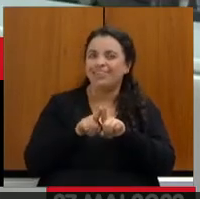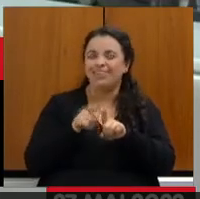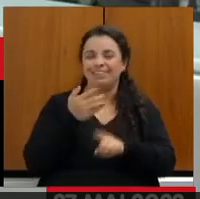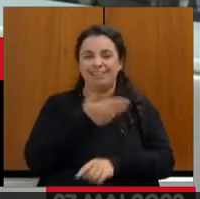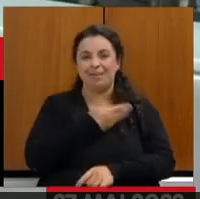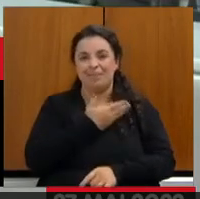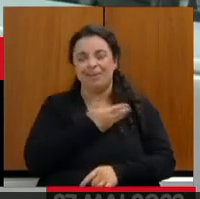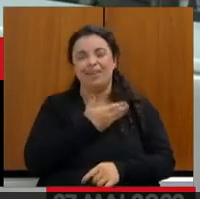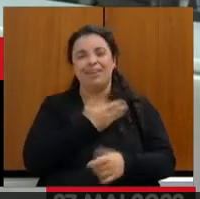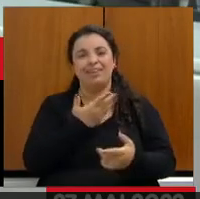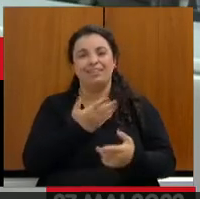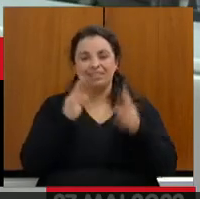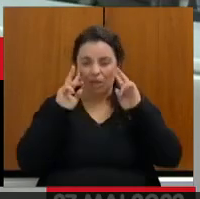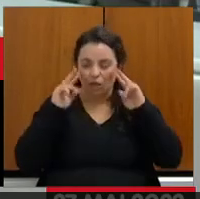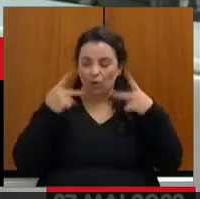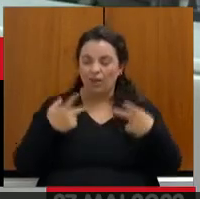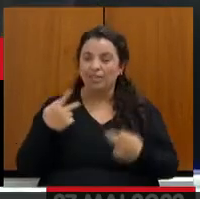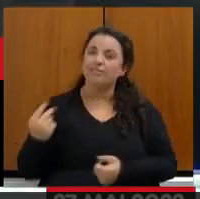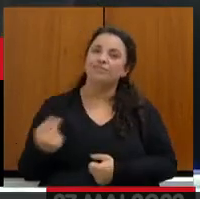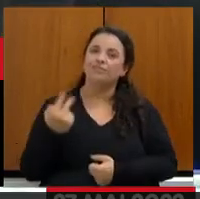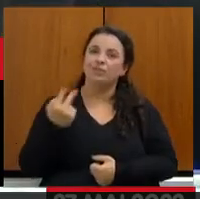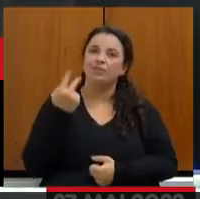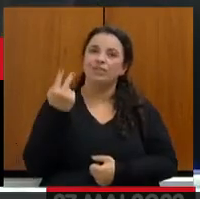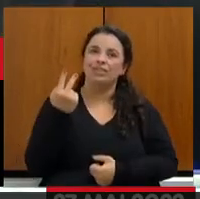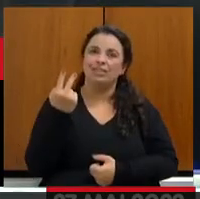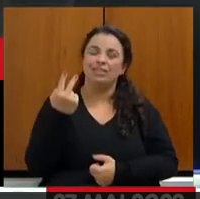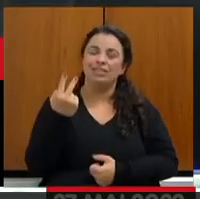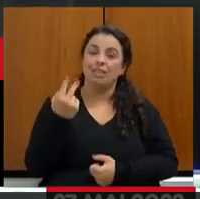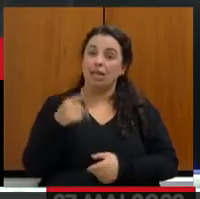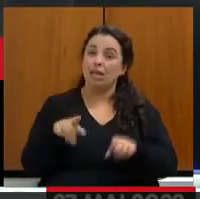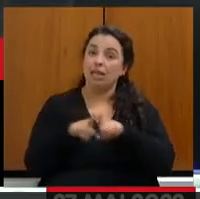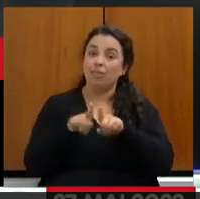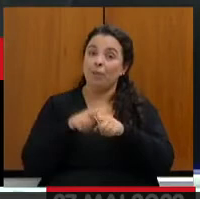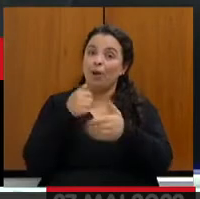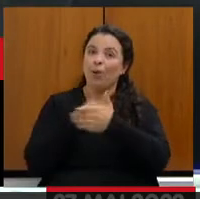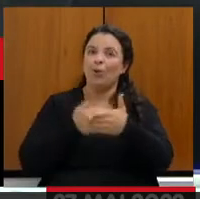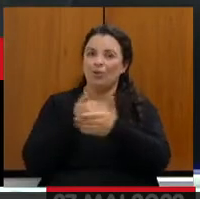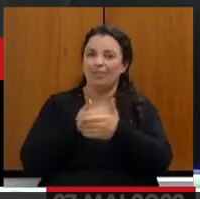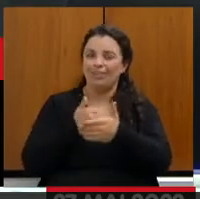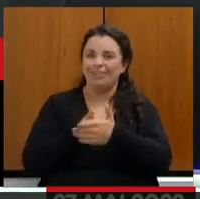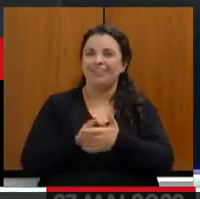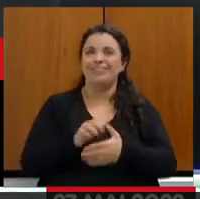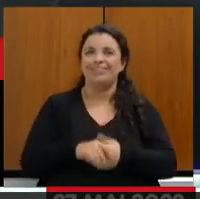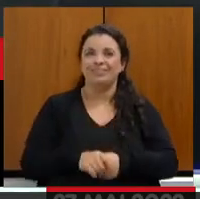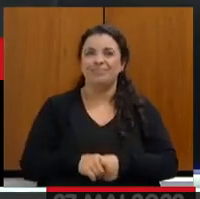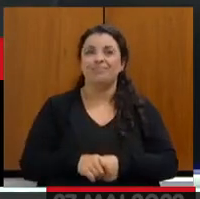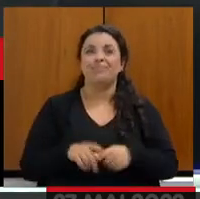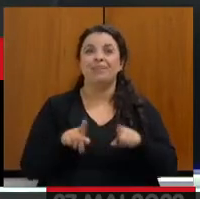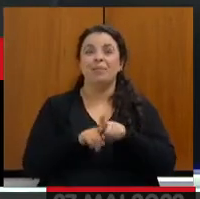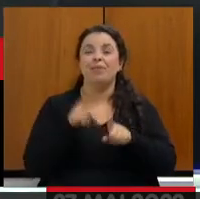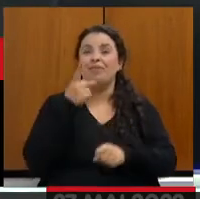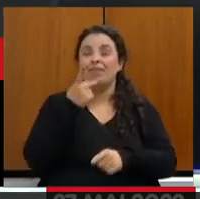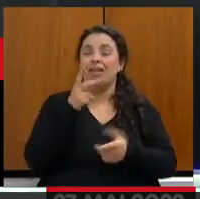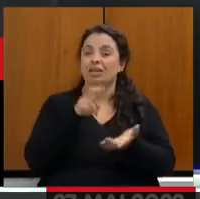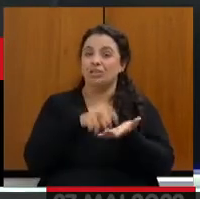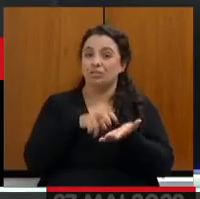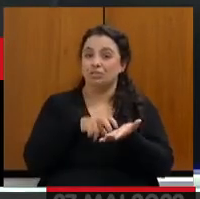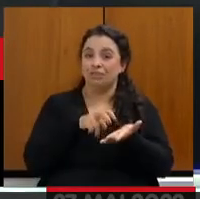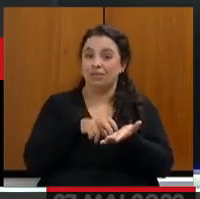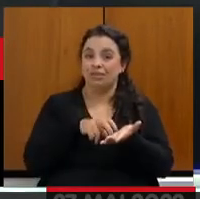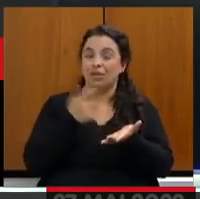que reconhece e valoriza e estão na luta com todas registrar também que durante a manhã